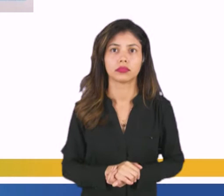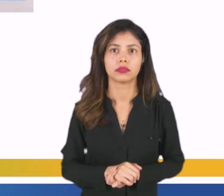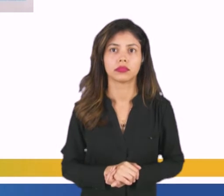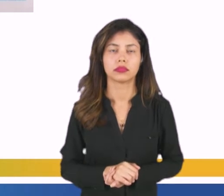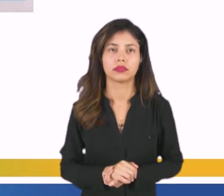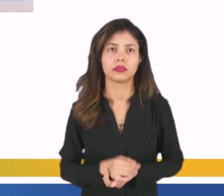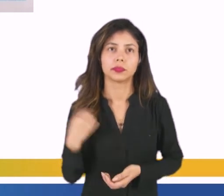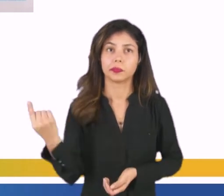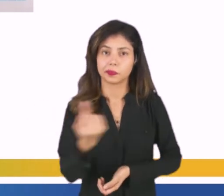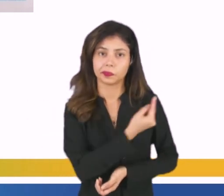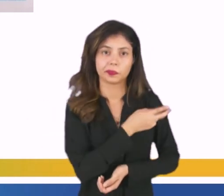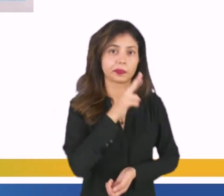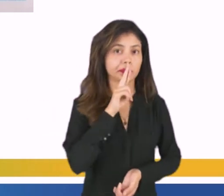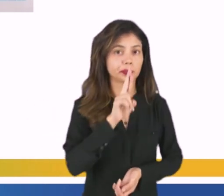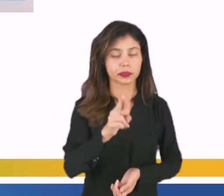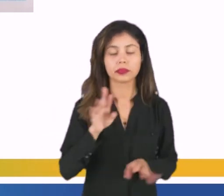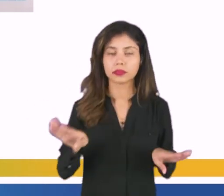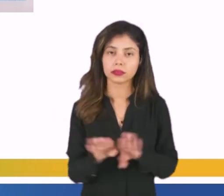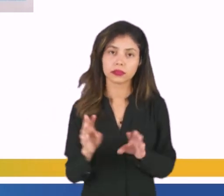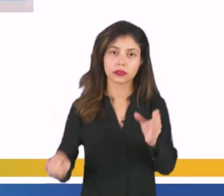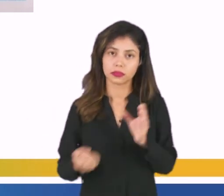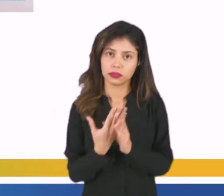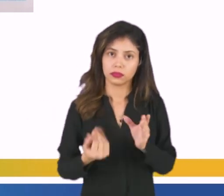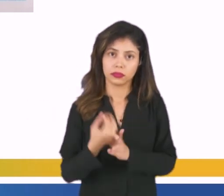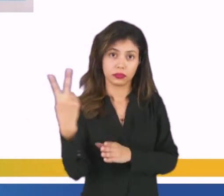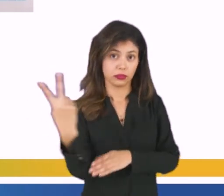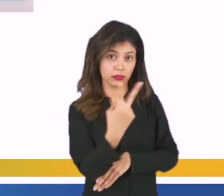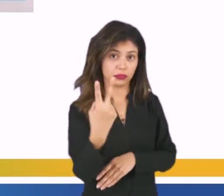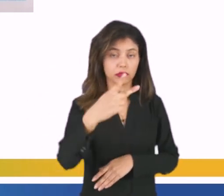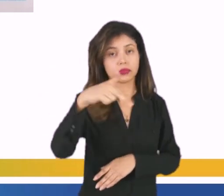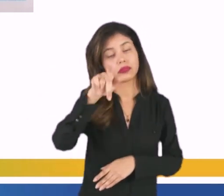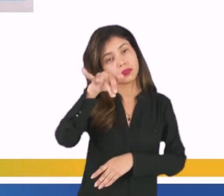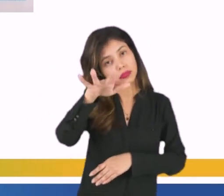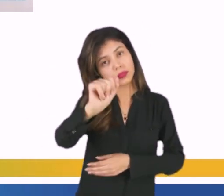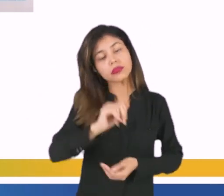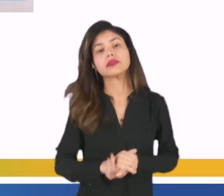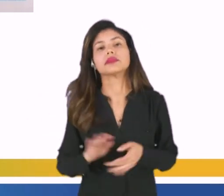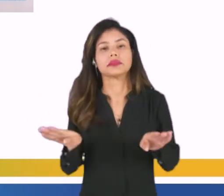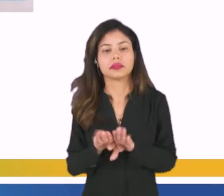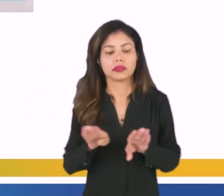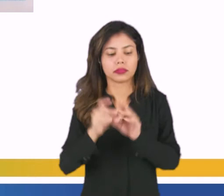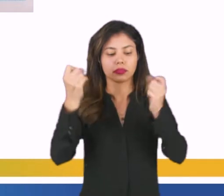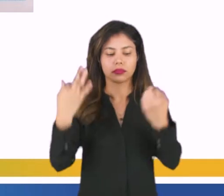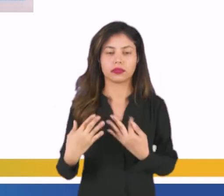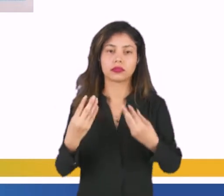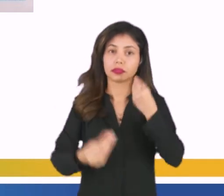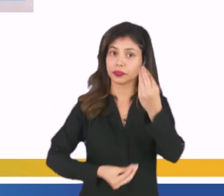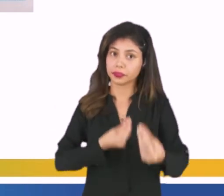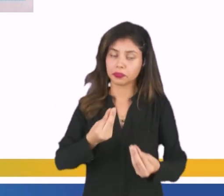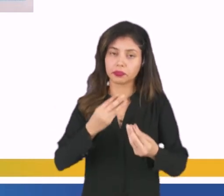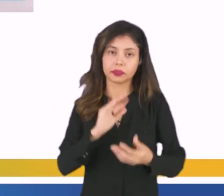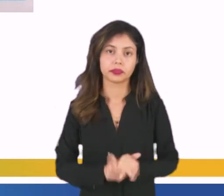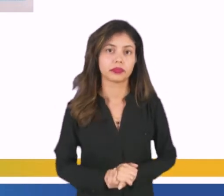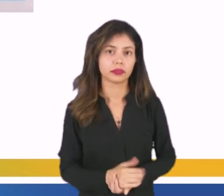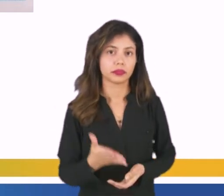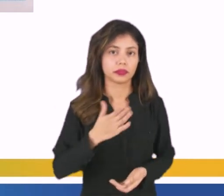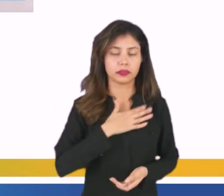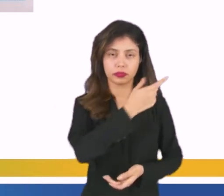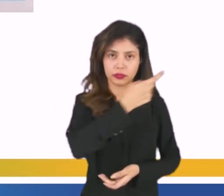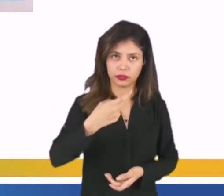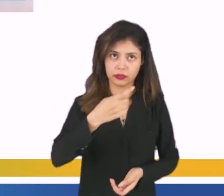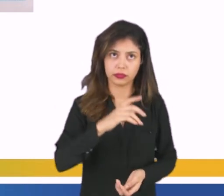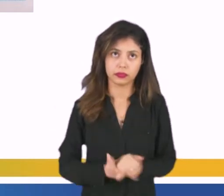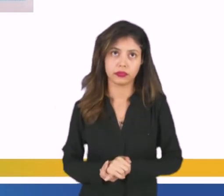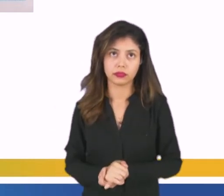nossa resolução do produto desses dois polinômios se dará da seguinte maneira. Meu